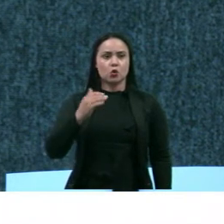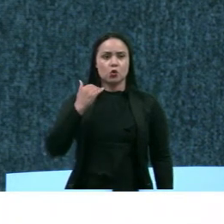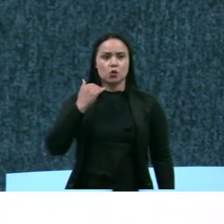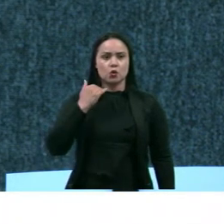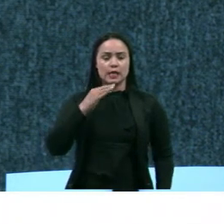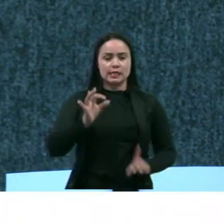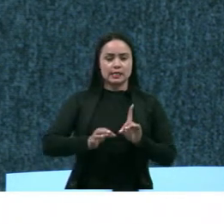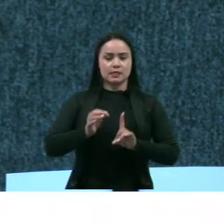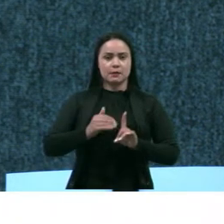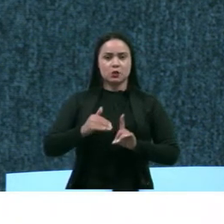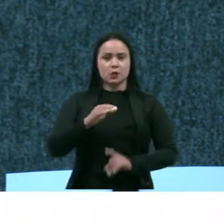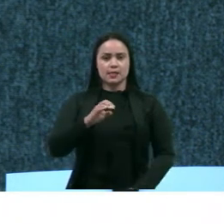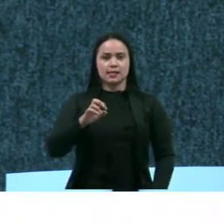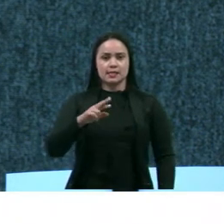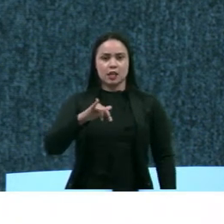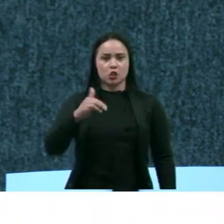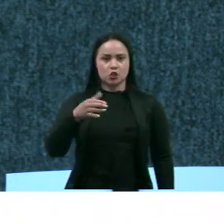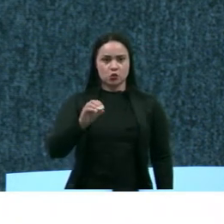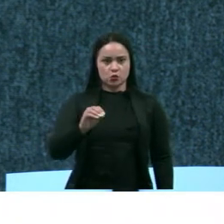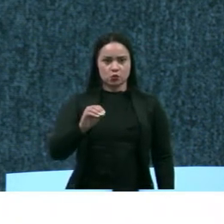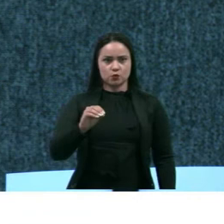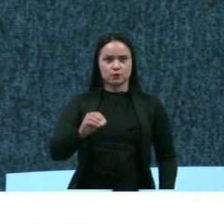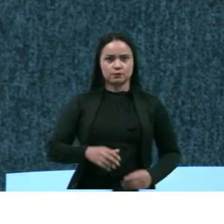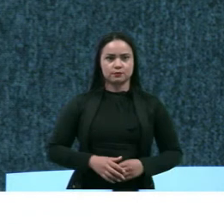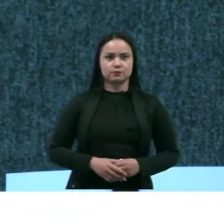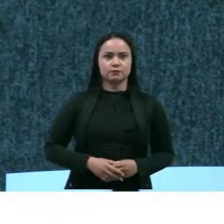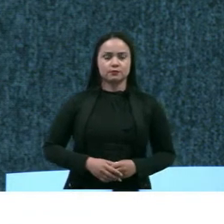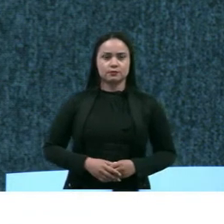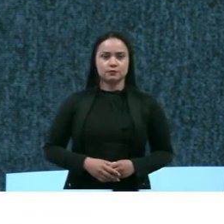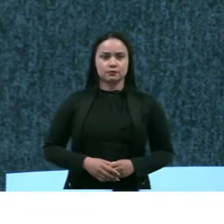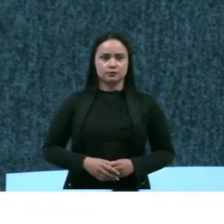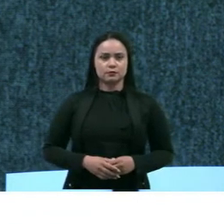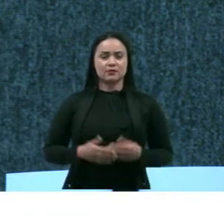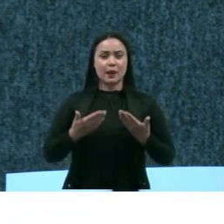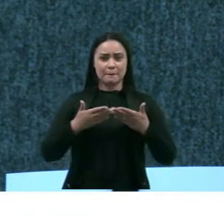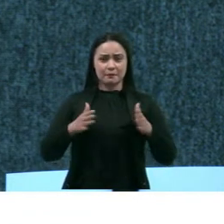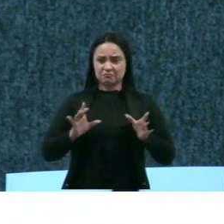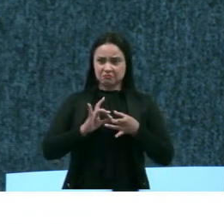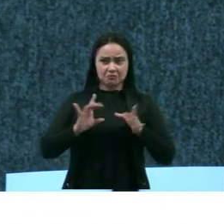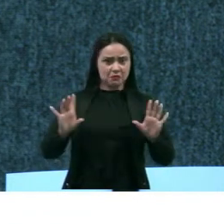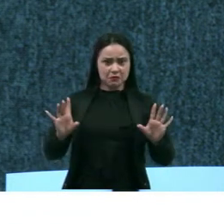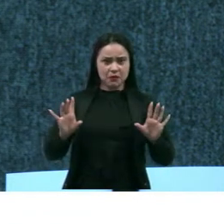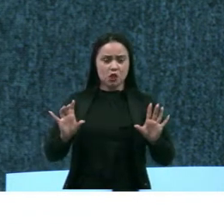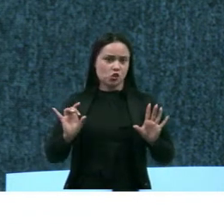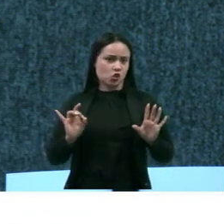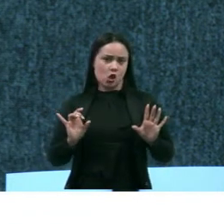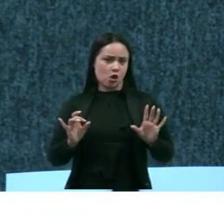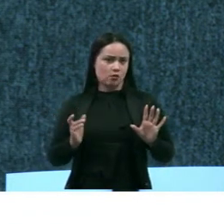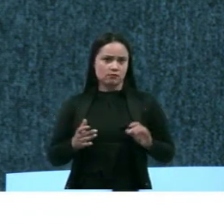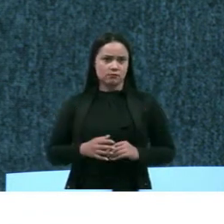o desembargador Sérgio Luiz Arruda Parente. Abriria mão, pelo menos,